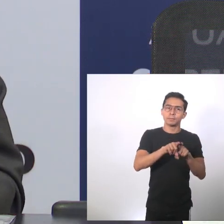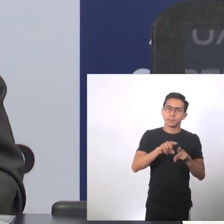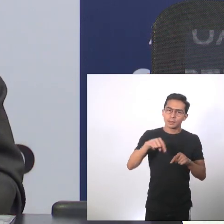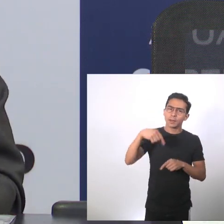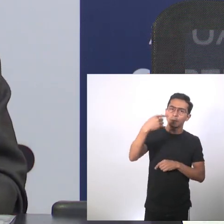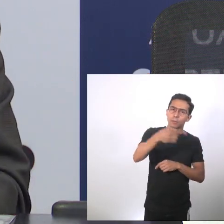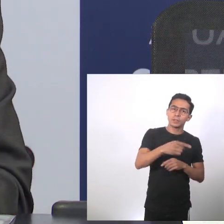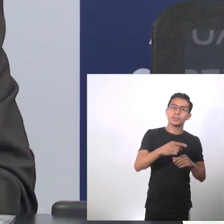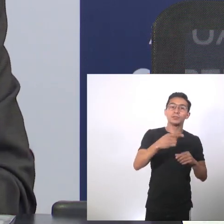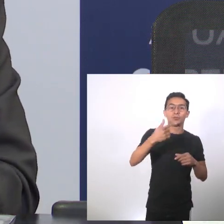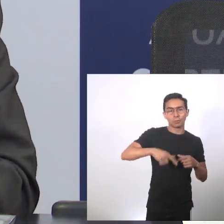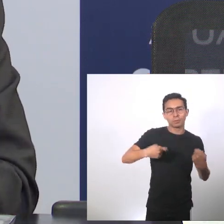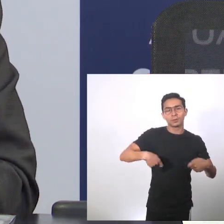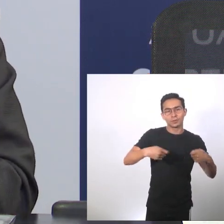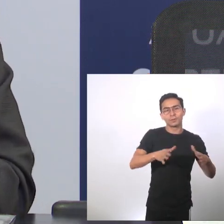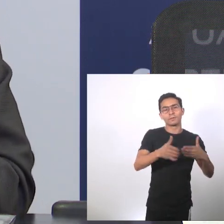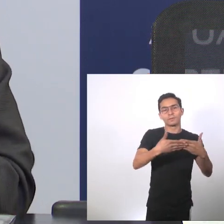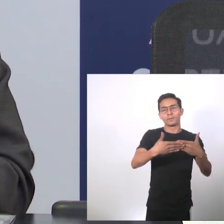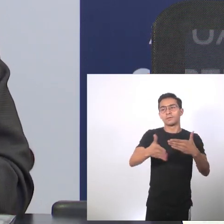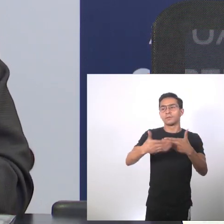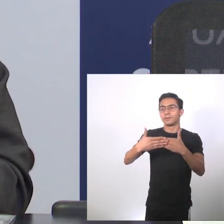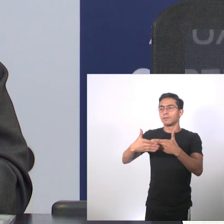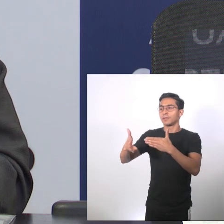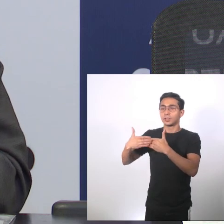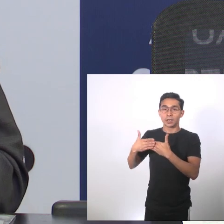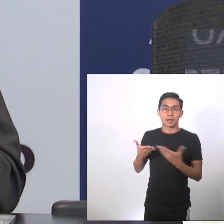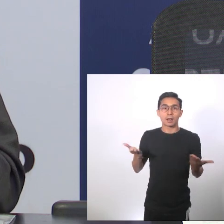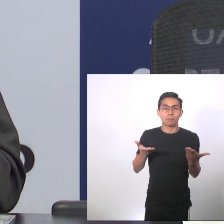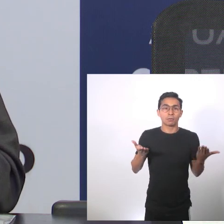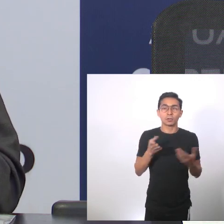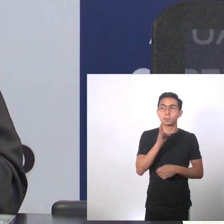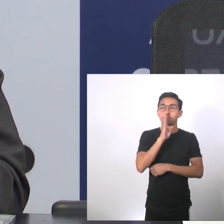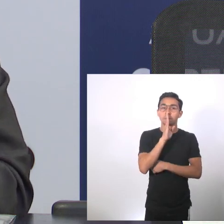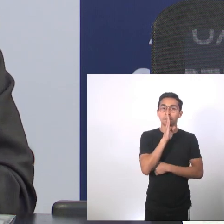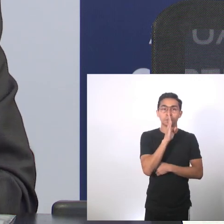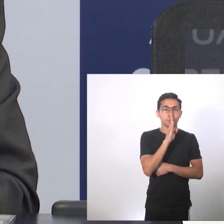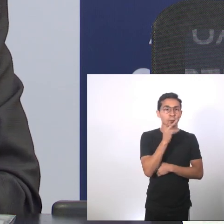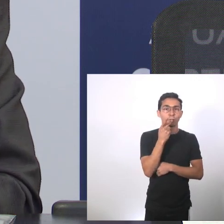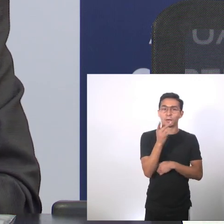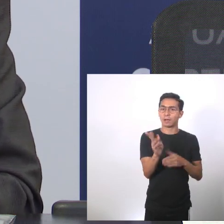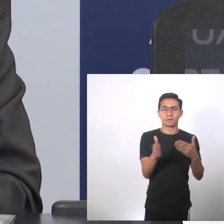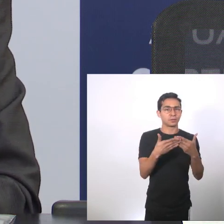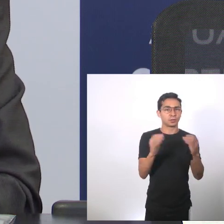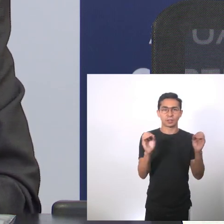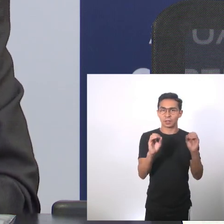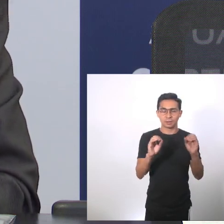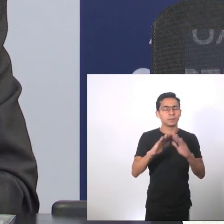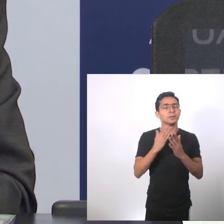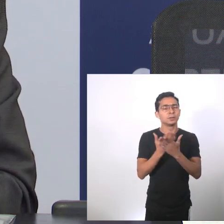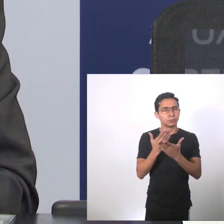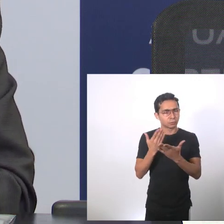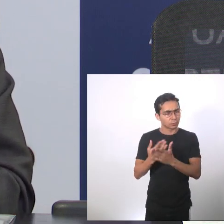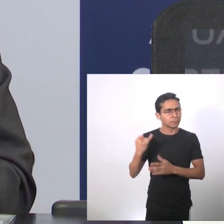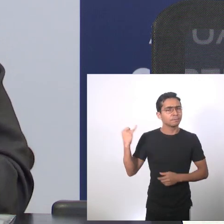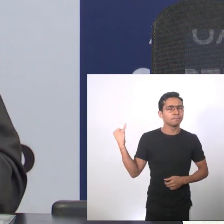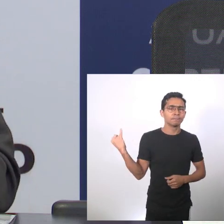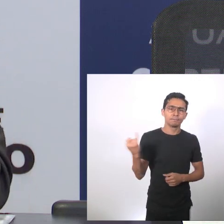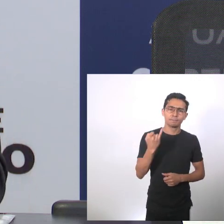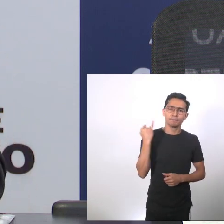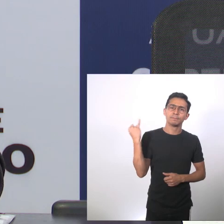voltamos a fechar, e não se fala nesse assunto nesse momento. Quer dizer, as escolas são essenciais e